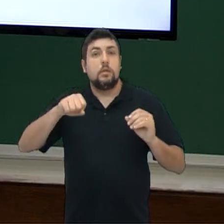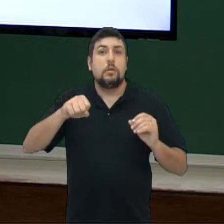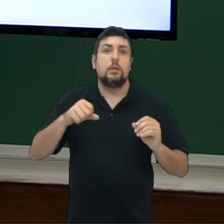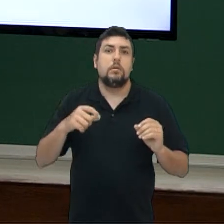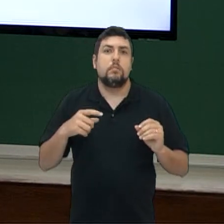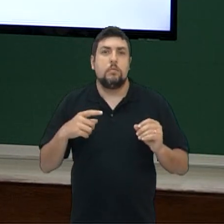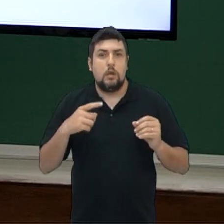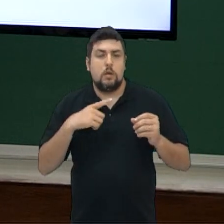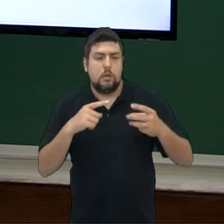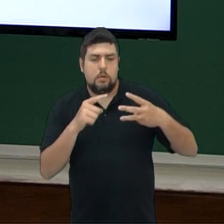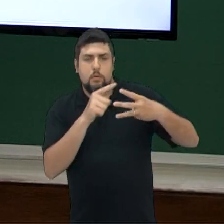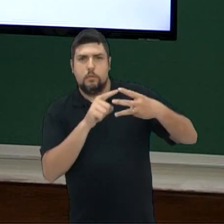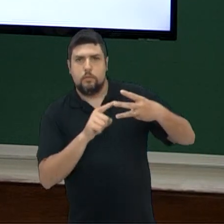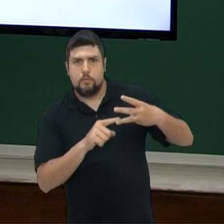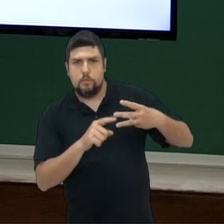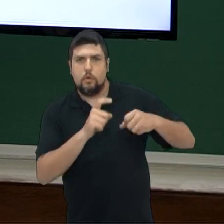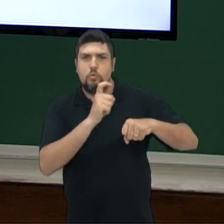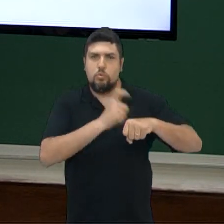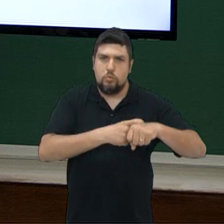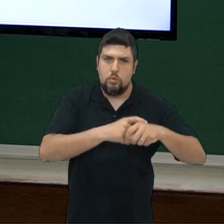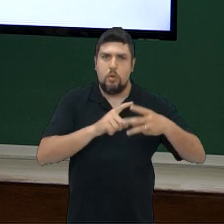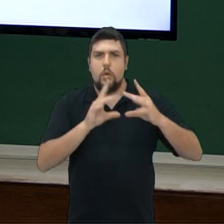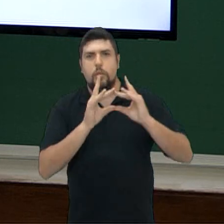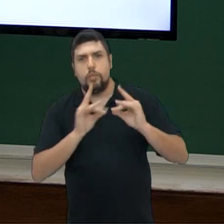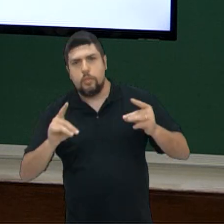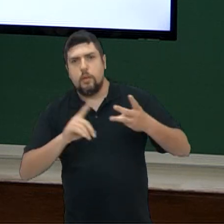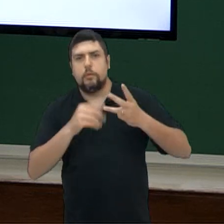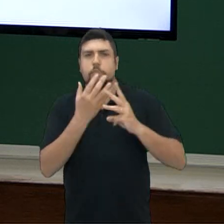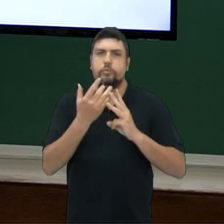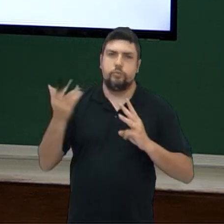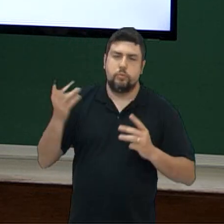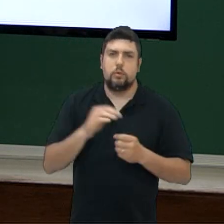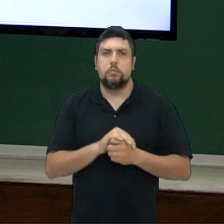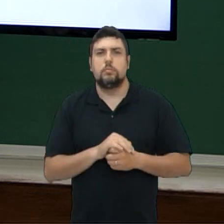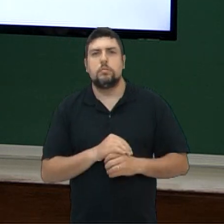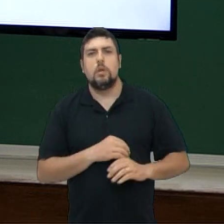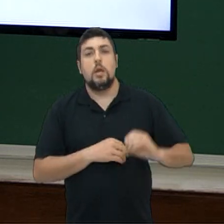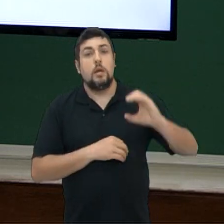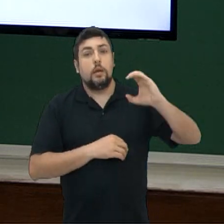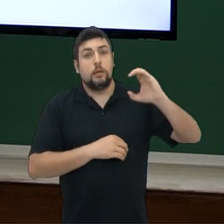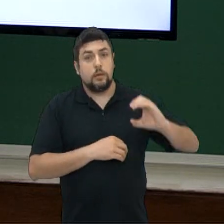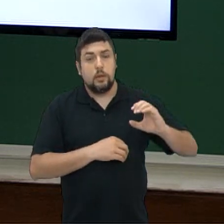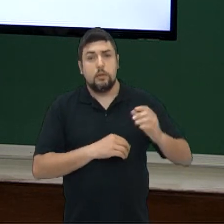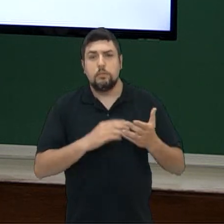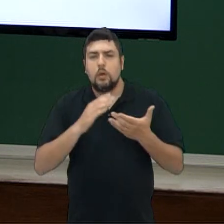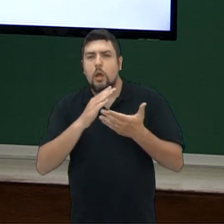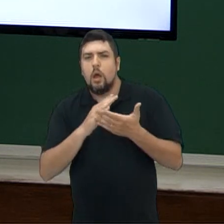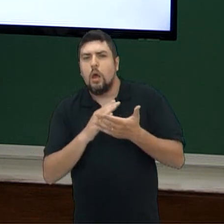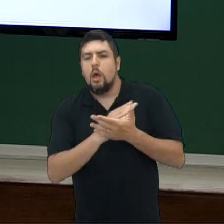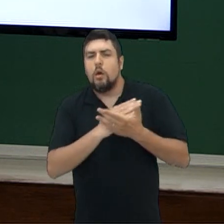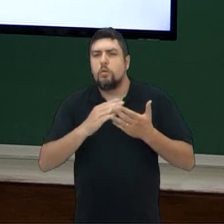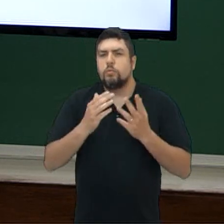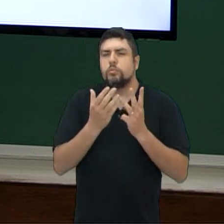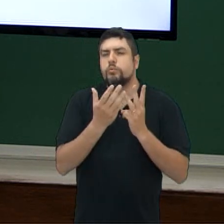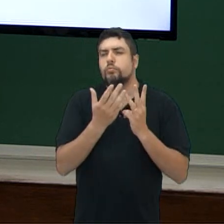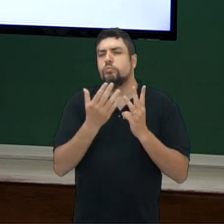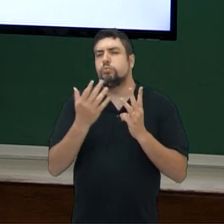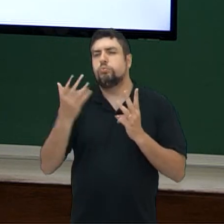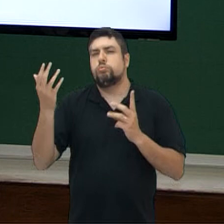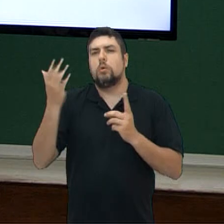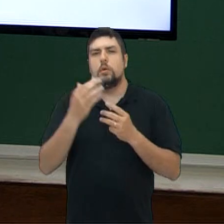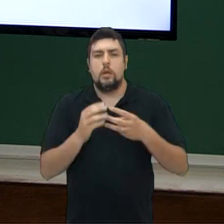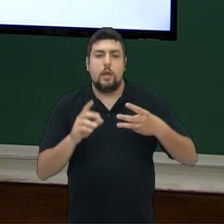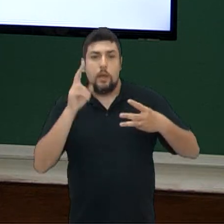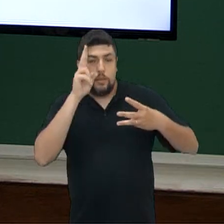3 estados físicos. A mesma coisa a letra C, né? Alguns são gasosos também à temperatura ambiente, então você encontra nos